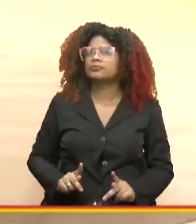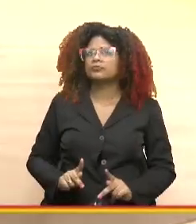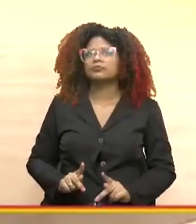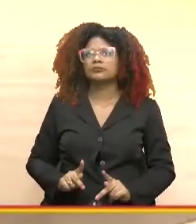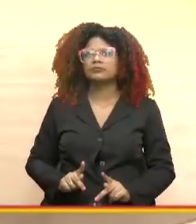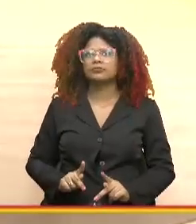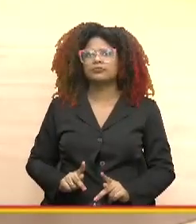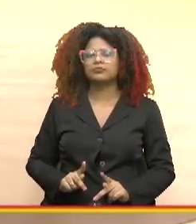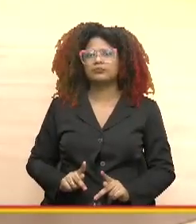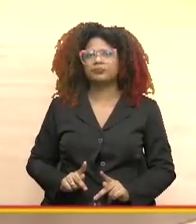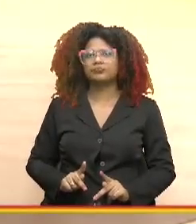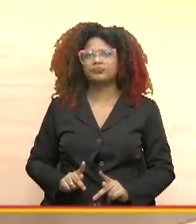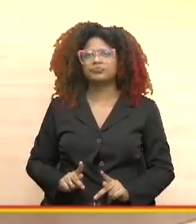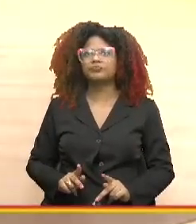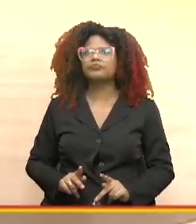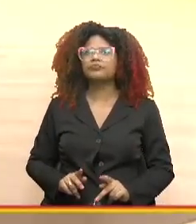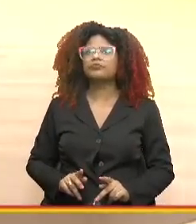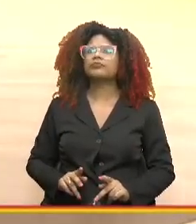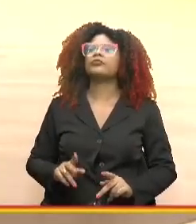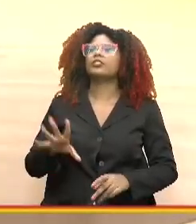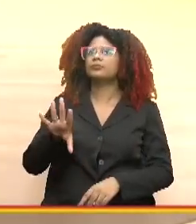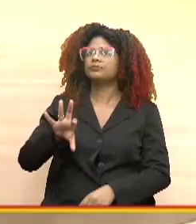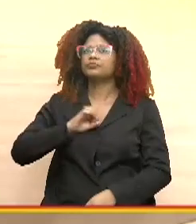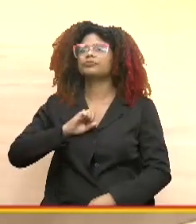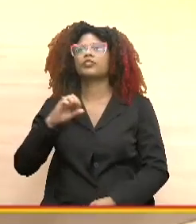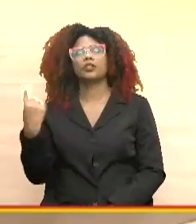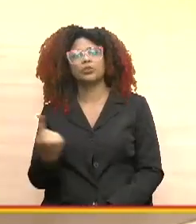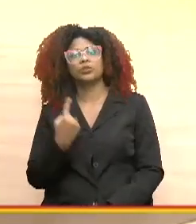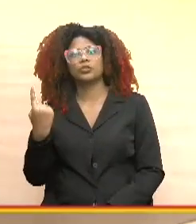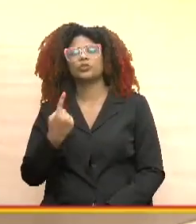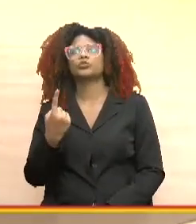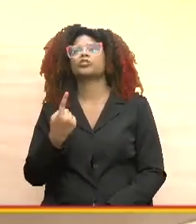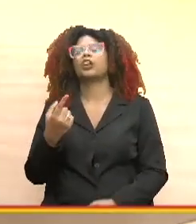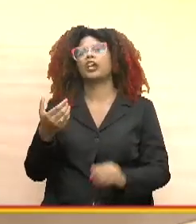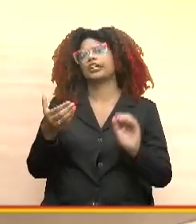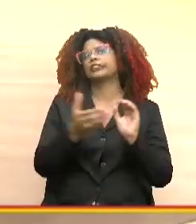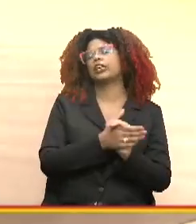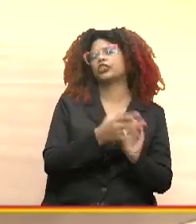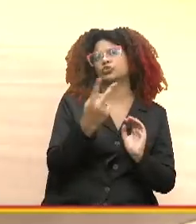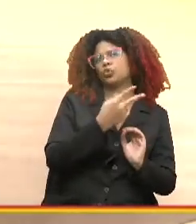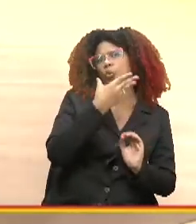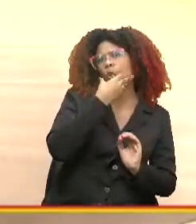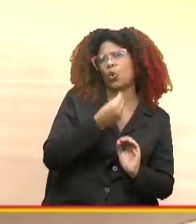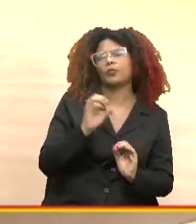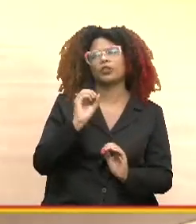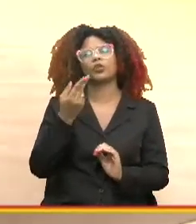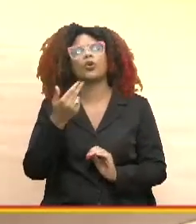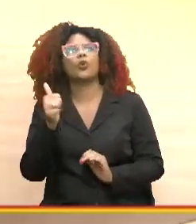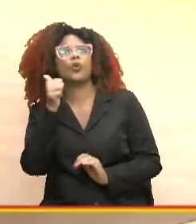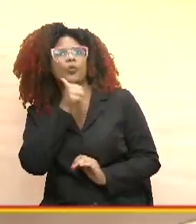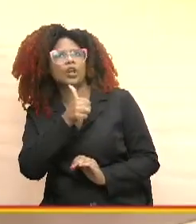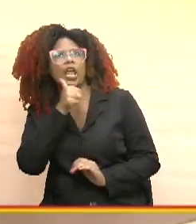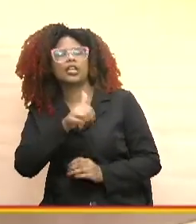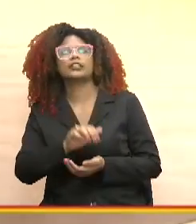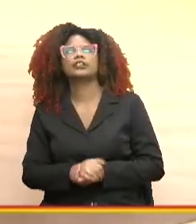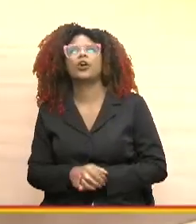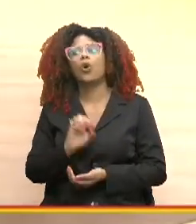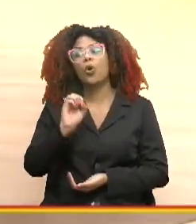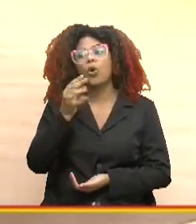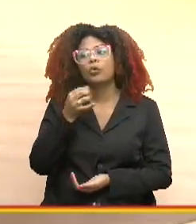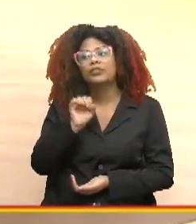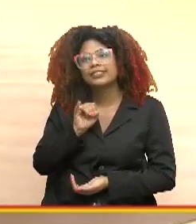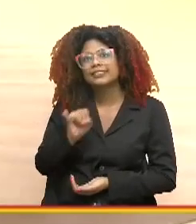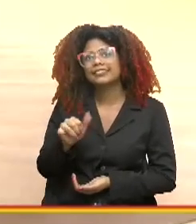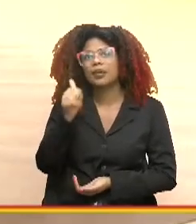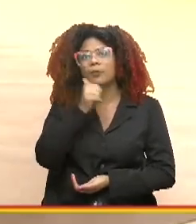né ou casais de dois homens ou duas mulheres um deles ou que a mulher viesse por exemplo